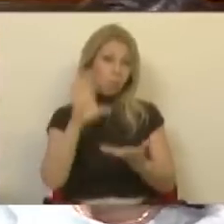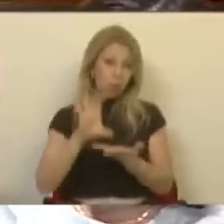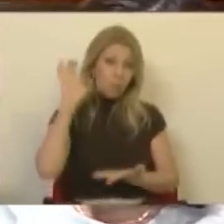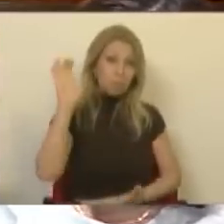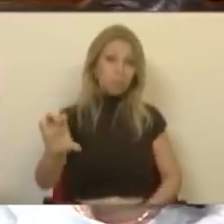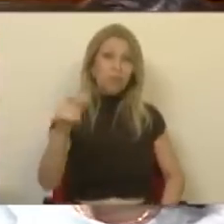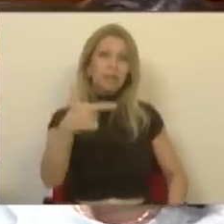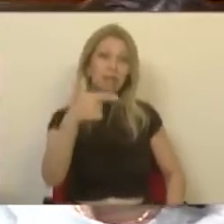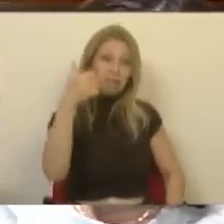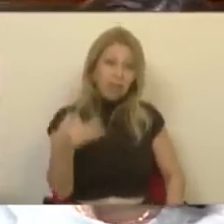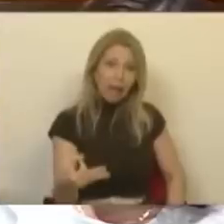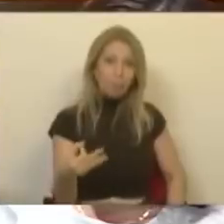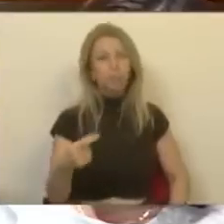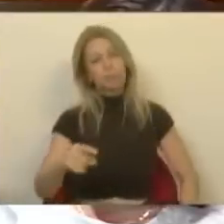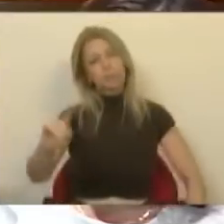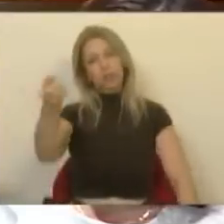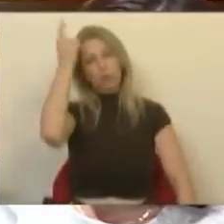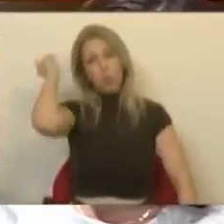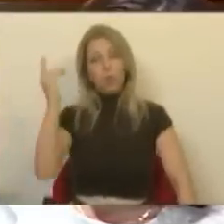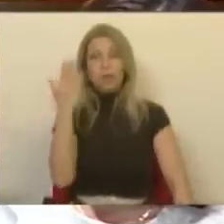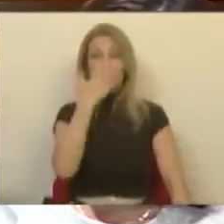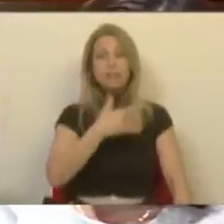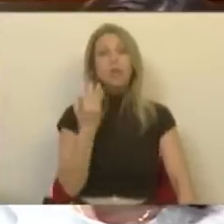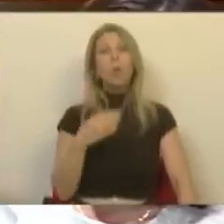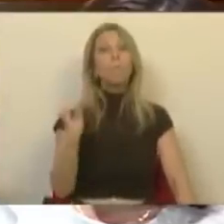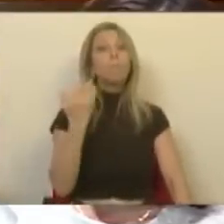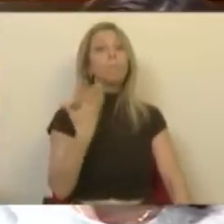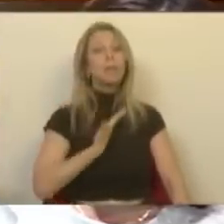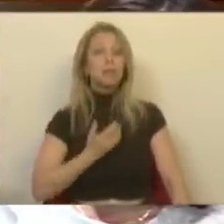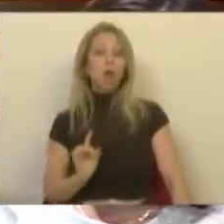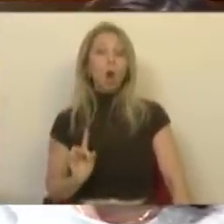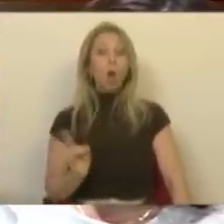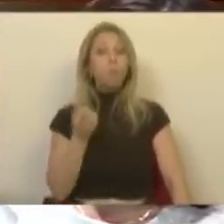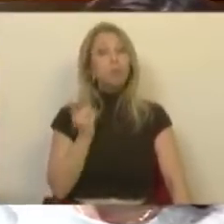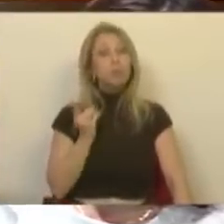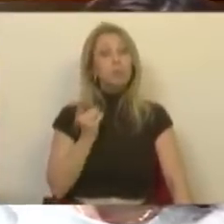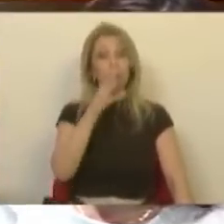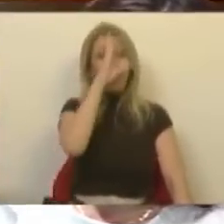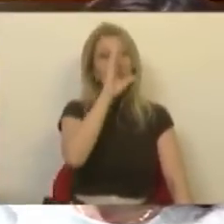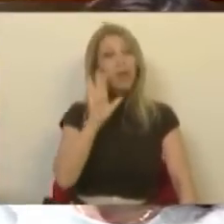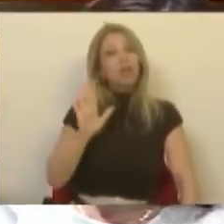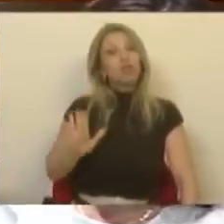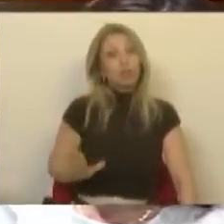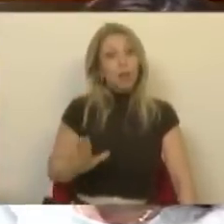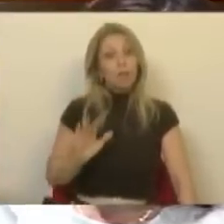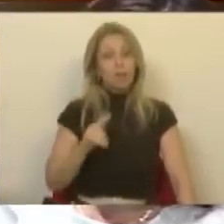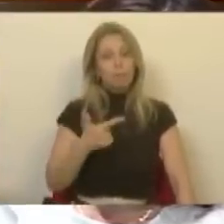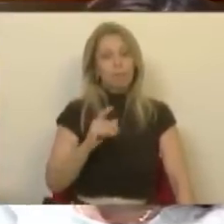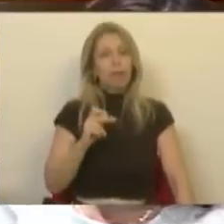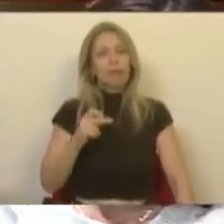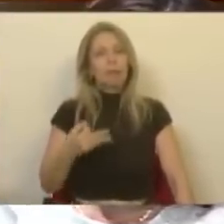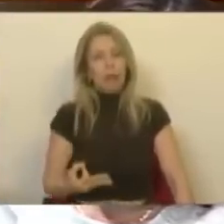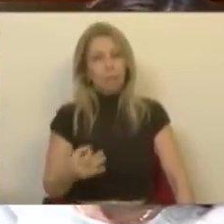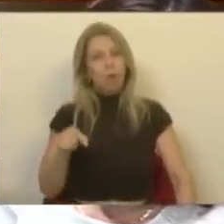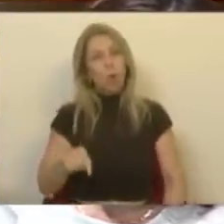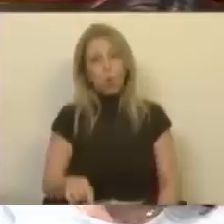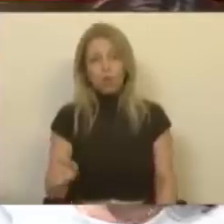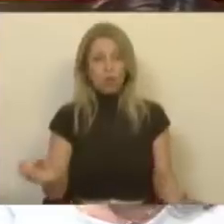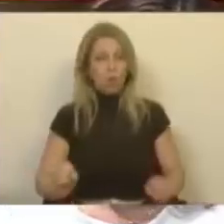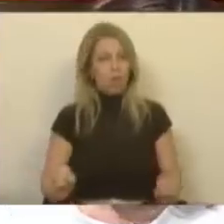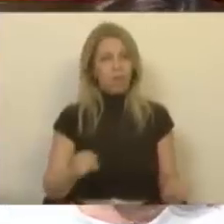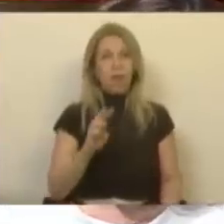se o PSD fosse governa ou ataque hoje não teria um milhares de empregos em causa